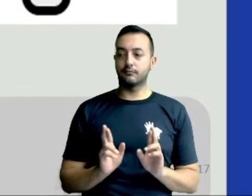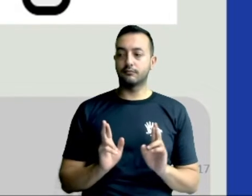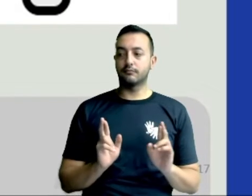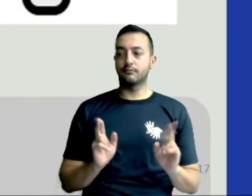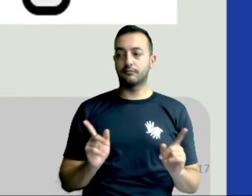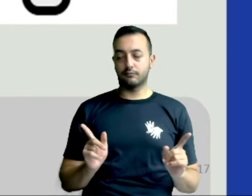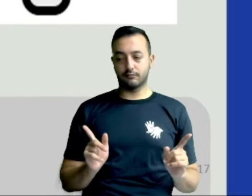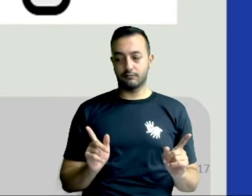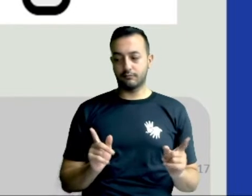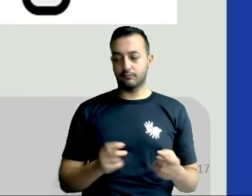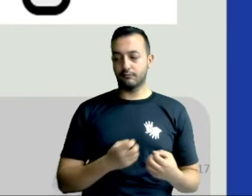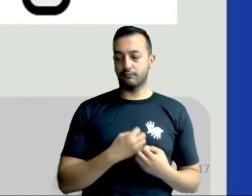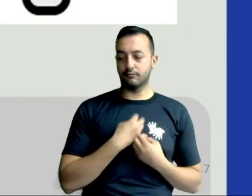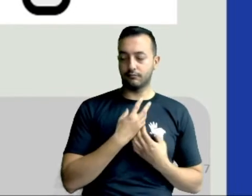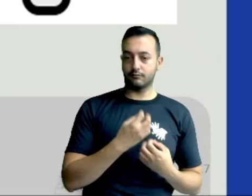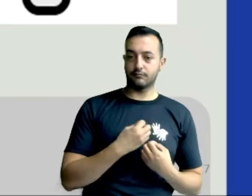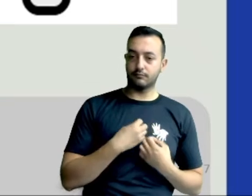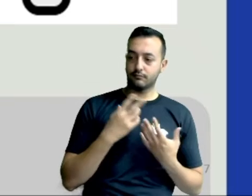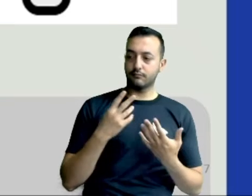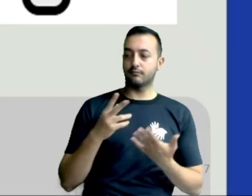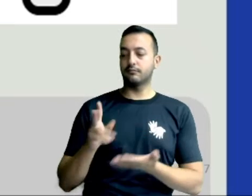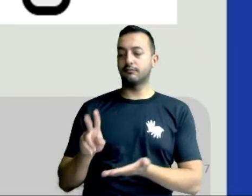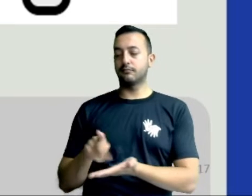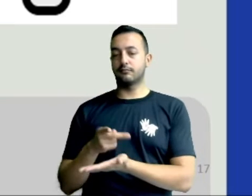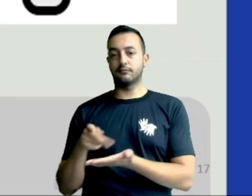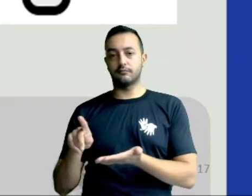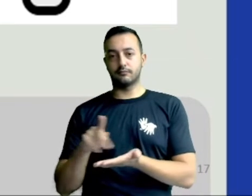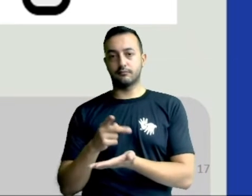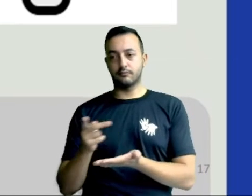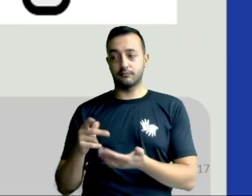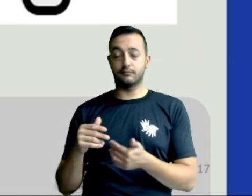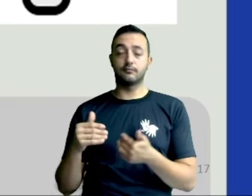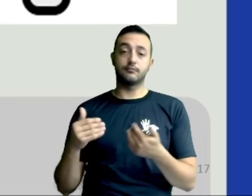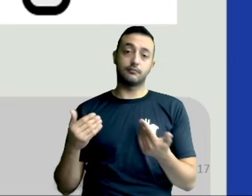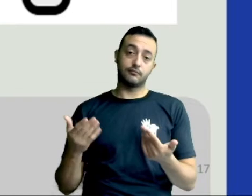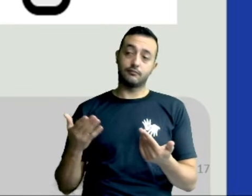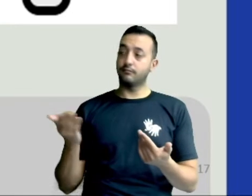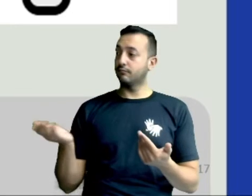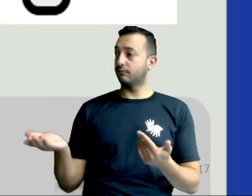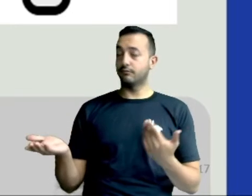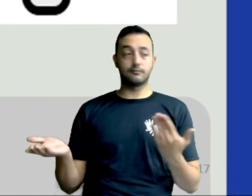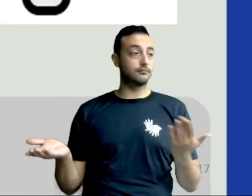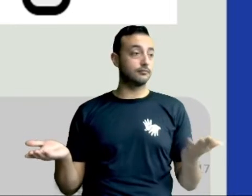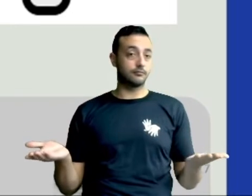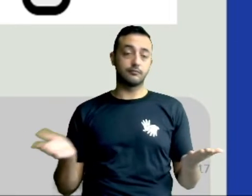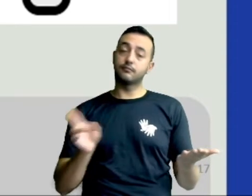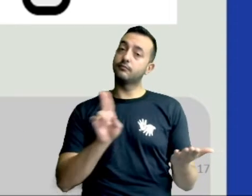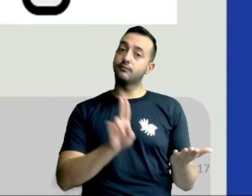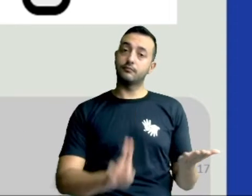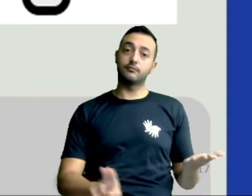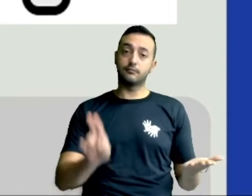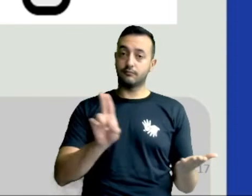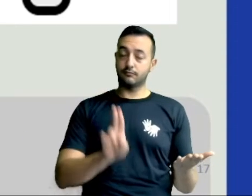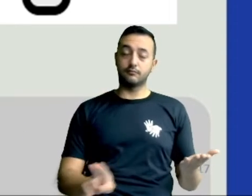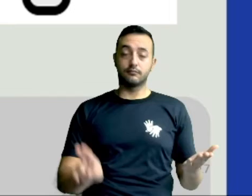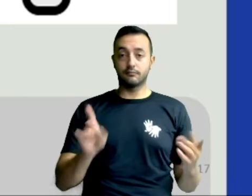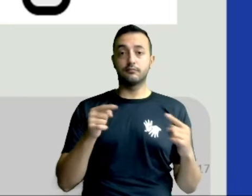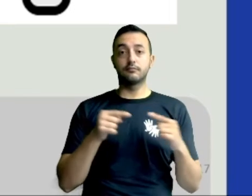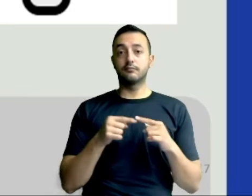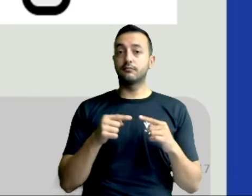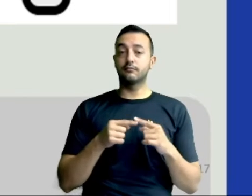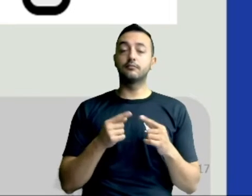Diferença entre poema e poesia. Embora esses dois termos sejam utilizados